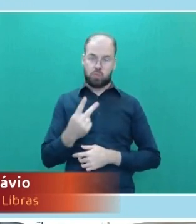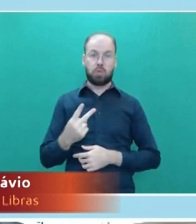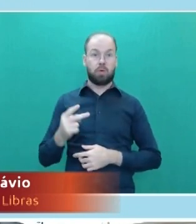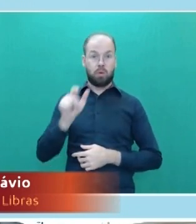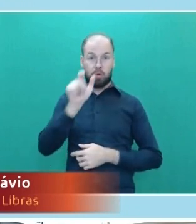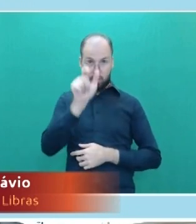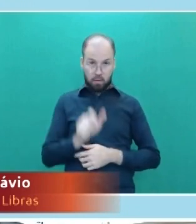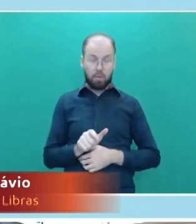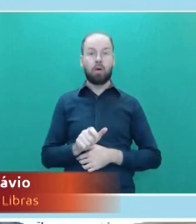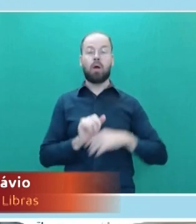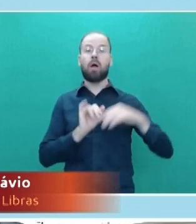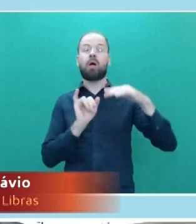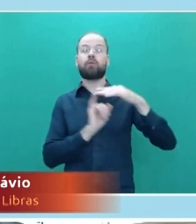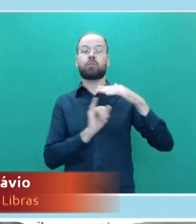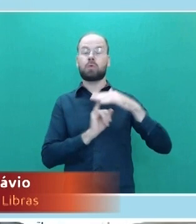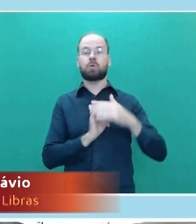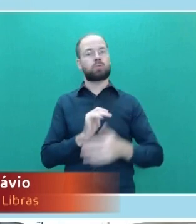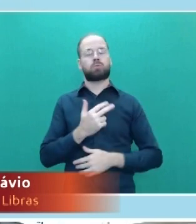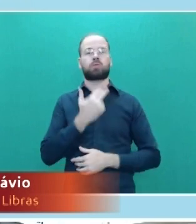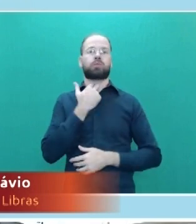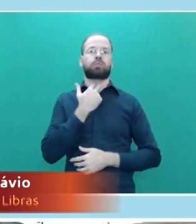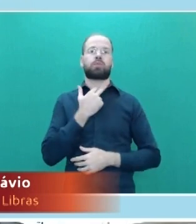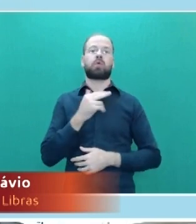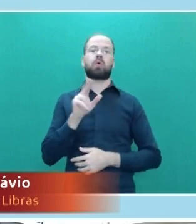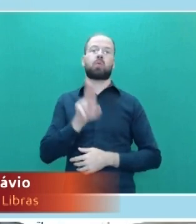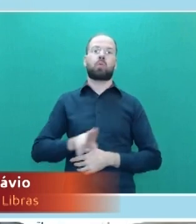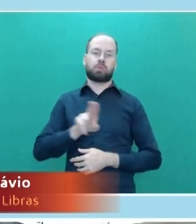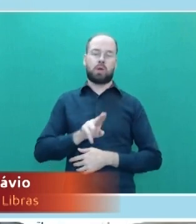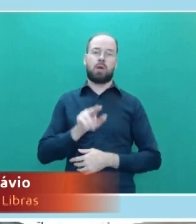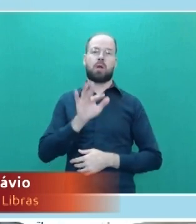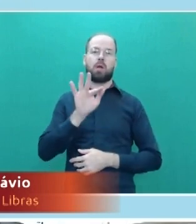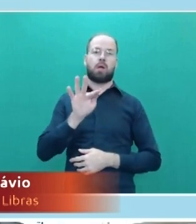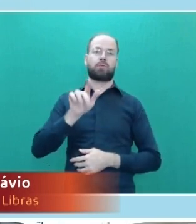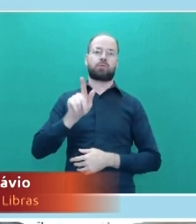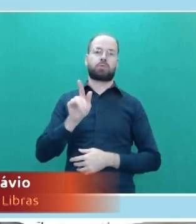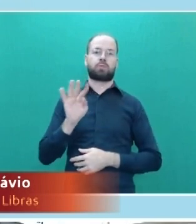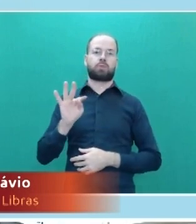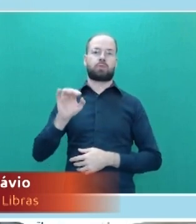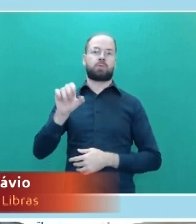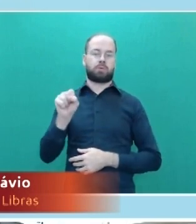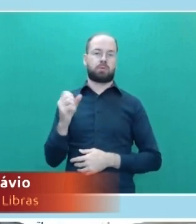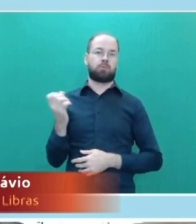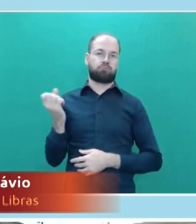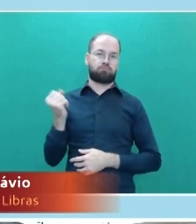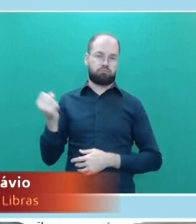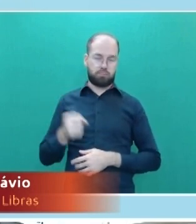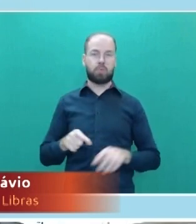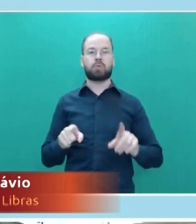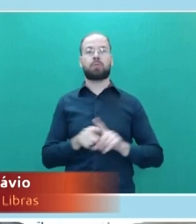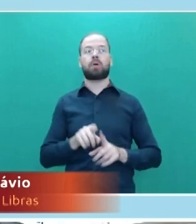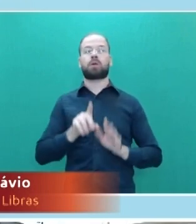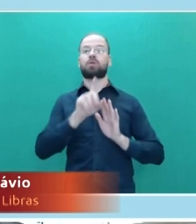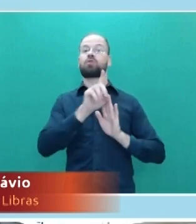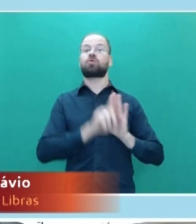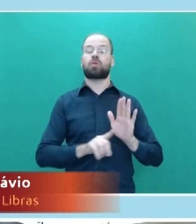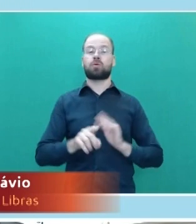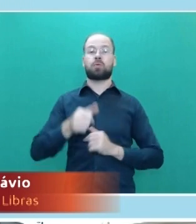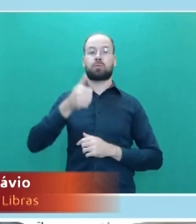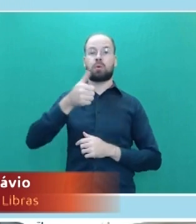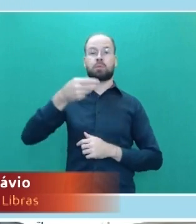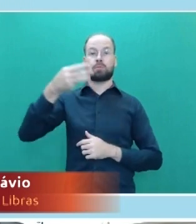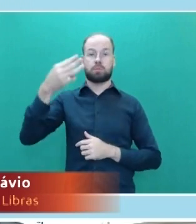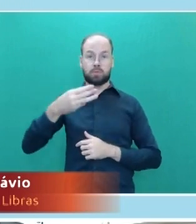na informalidade não vai poder utilizar o seu FGTS. Não vai ter direito ao 13º, às